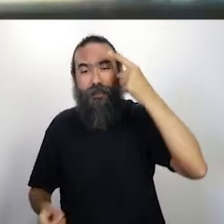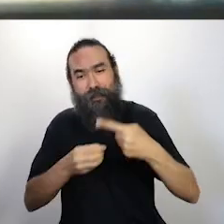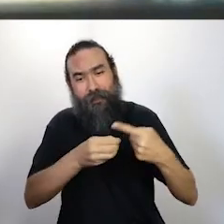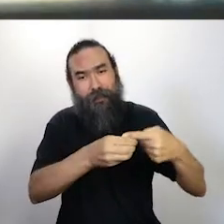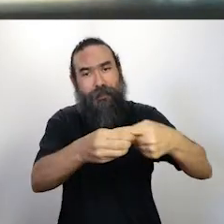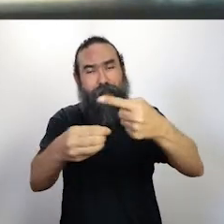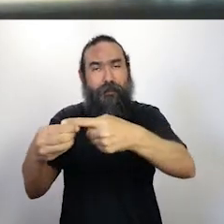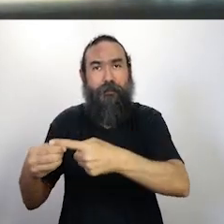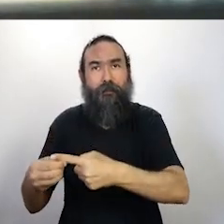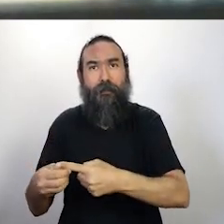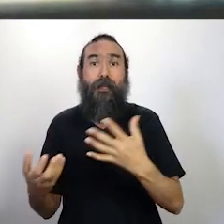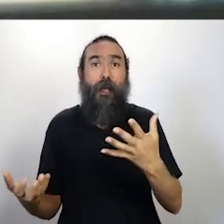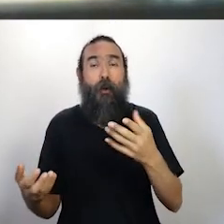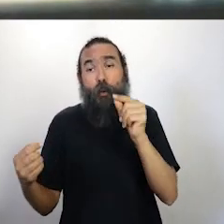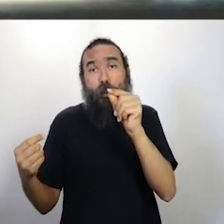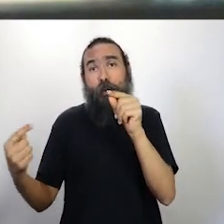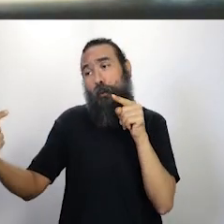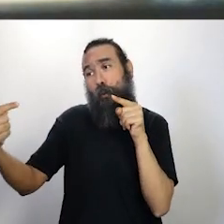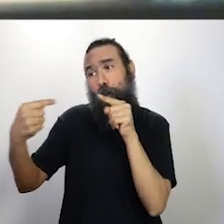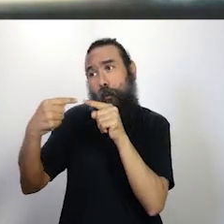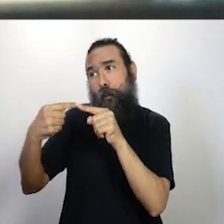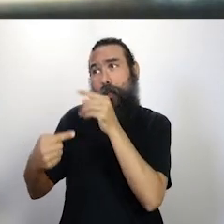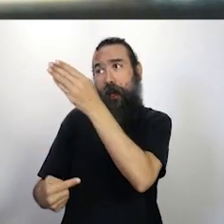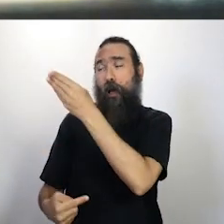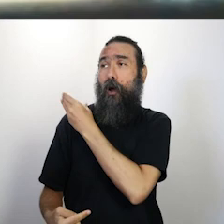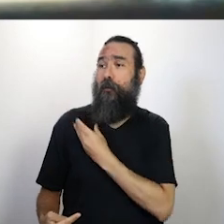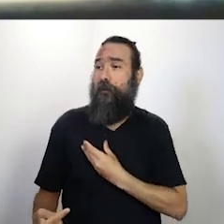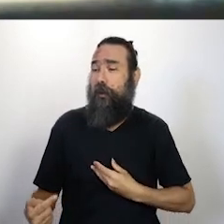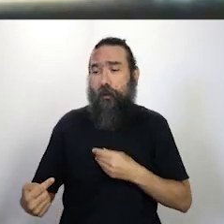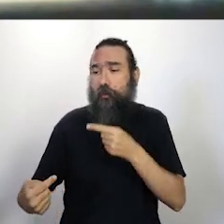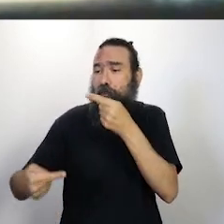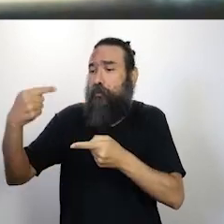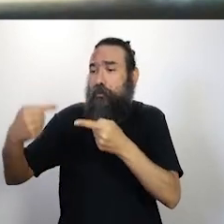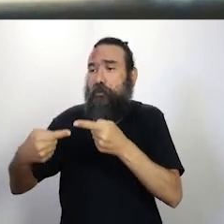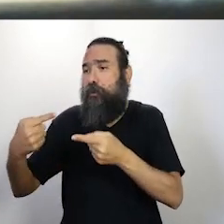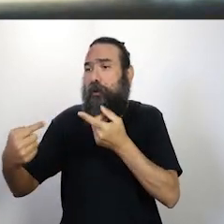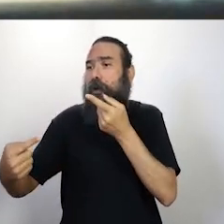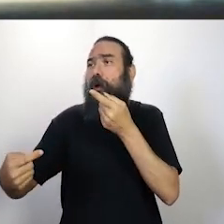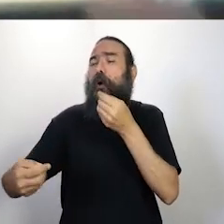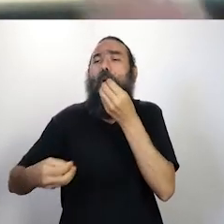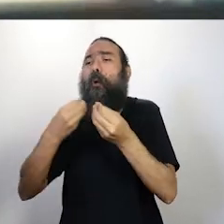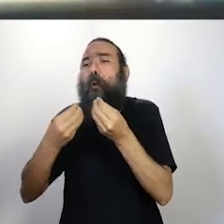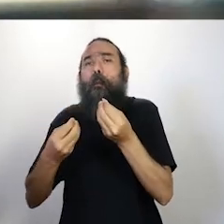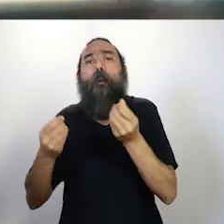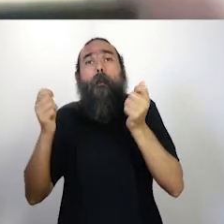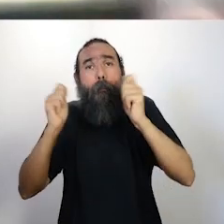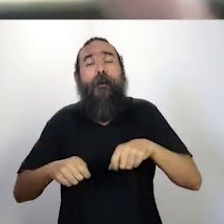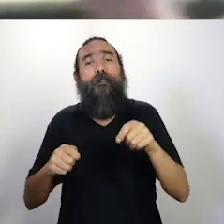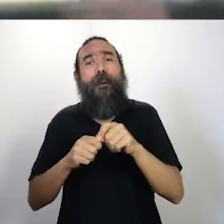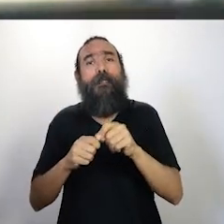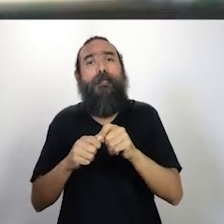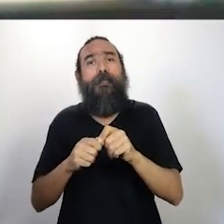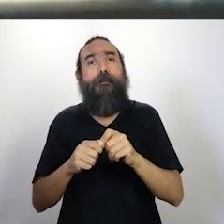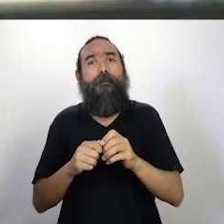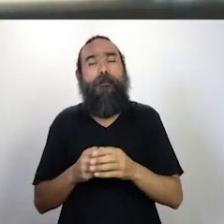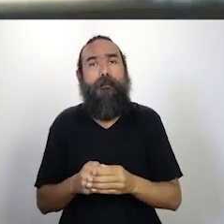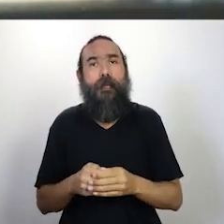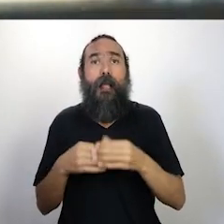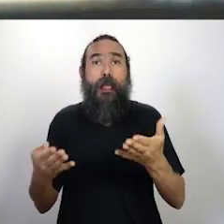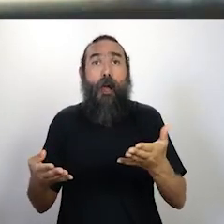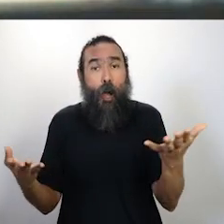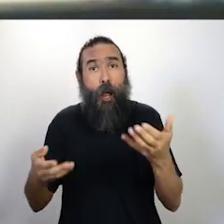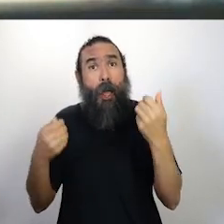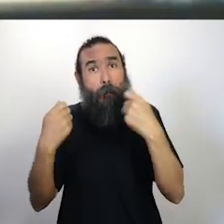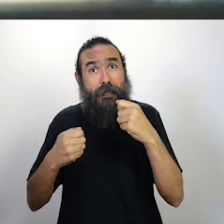feito para utilizar esse recurso nem que fosse para renda básica então existe articulação é fundamental que os entes federados nesse